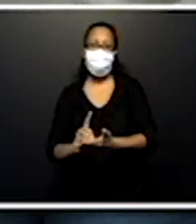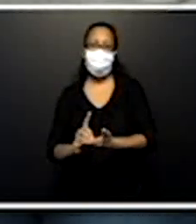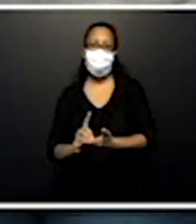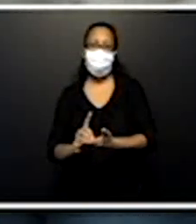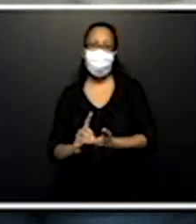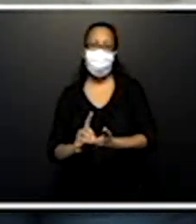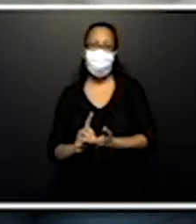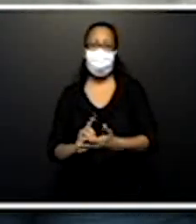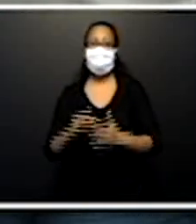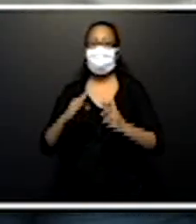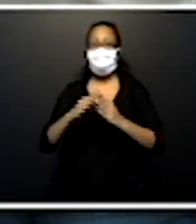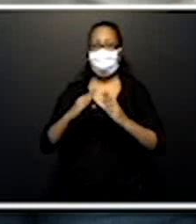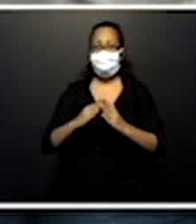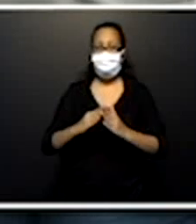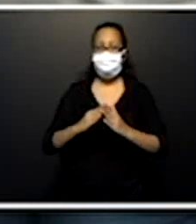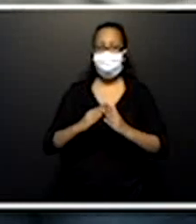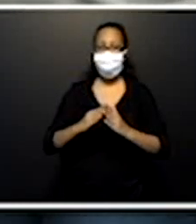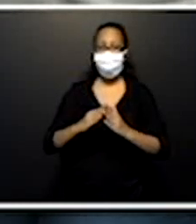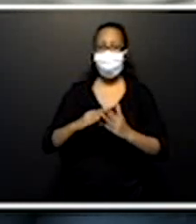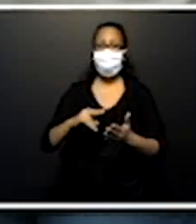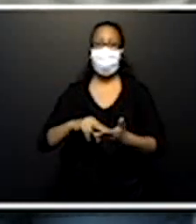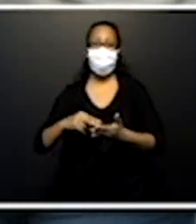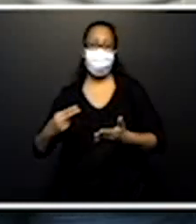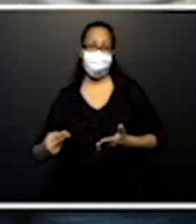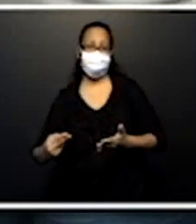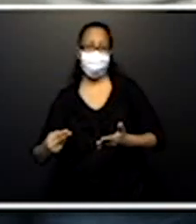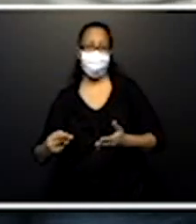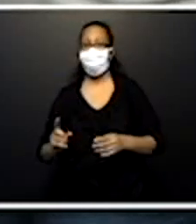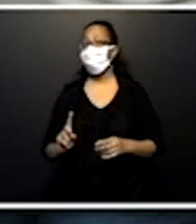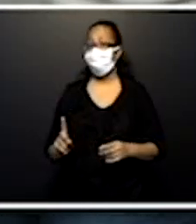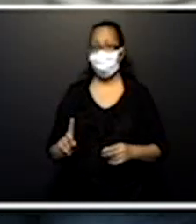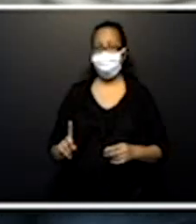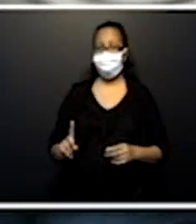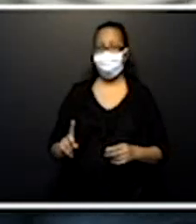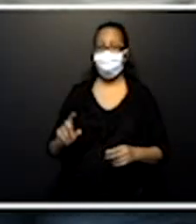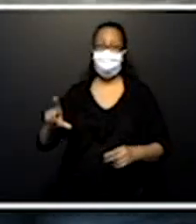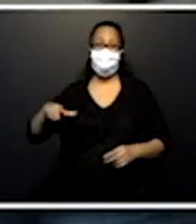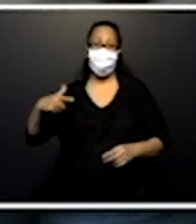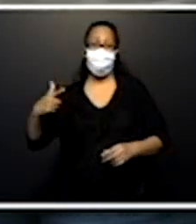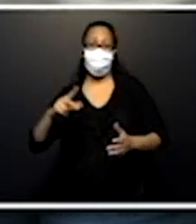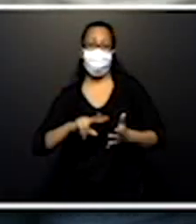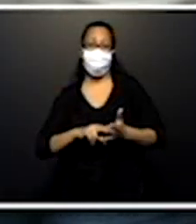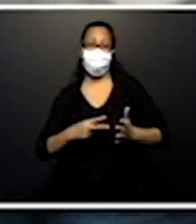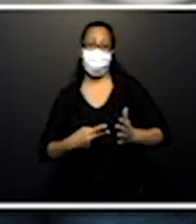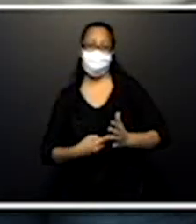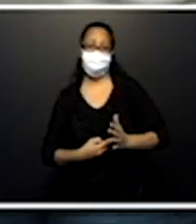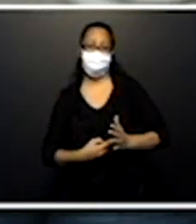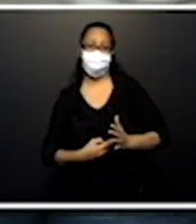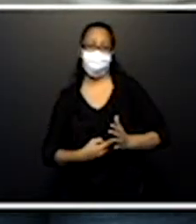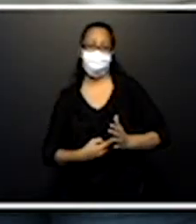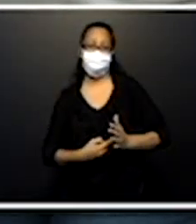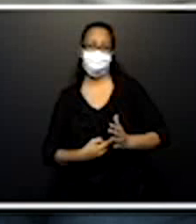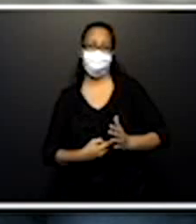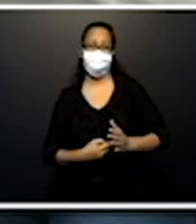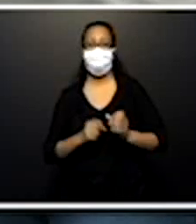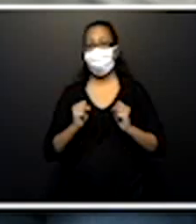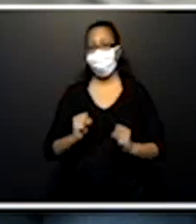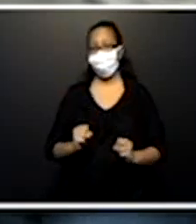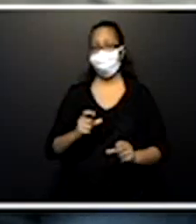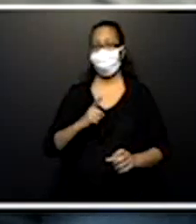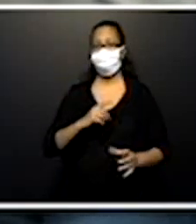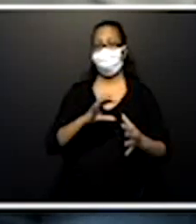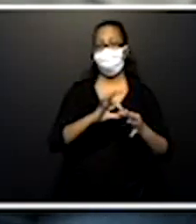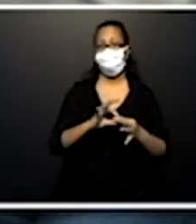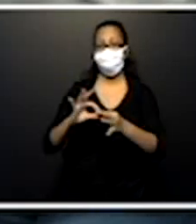caindo, mas é porque surgiu um problema. Então, é um outro significado que aquela expressão ela pode ter dentro daquele